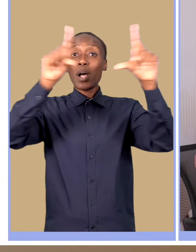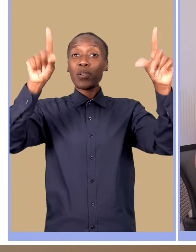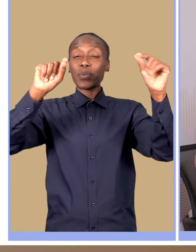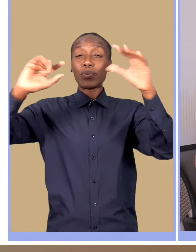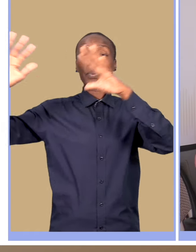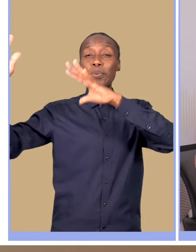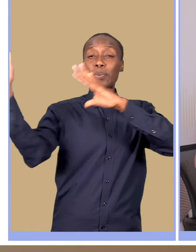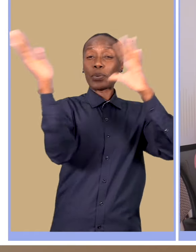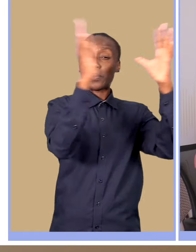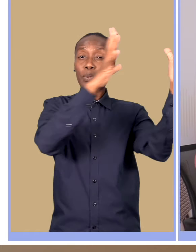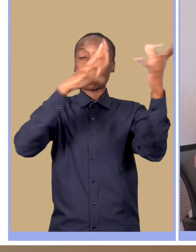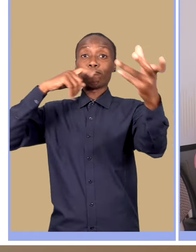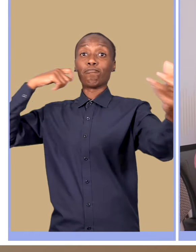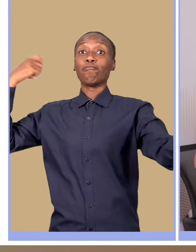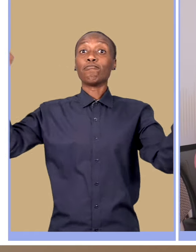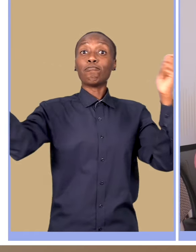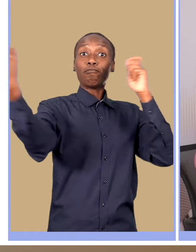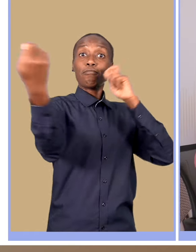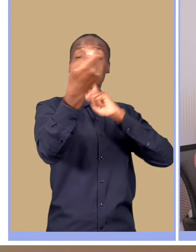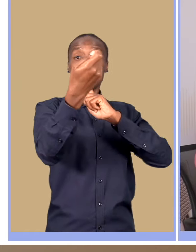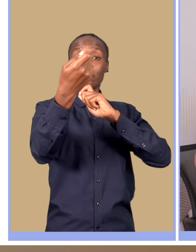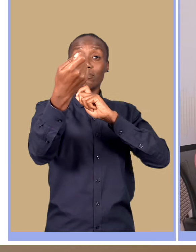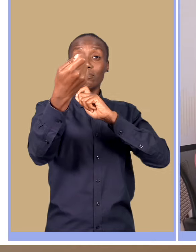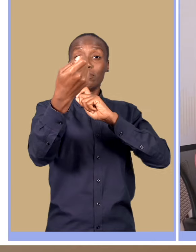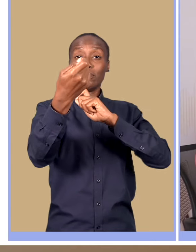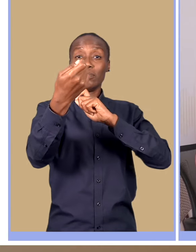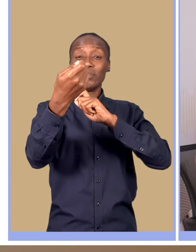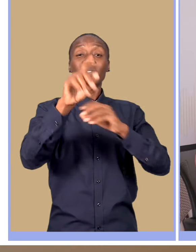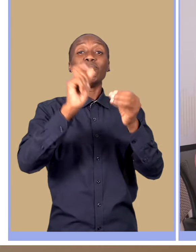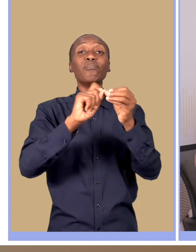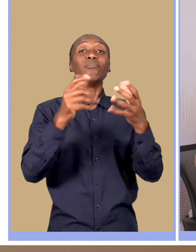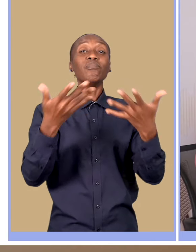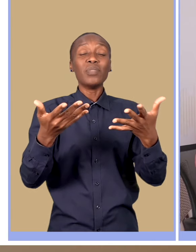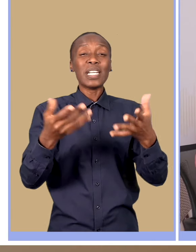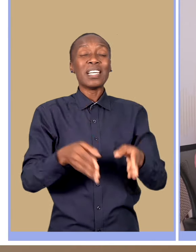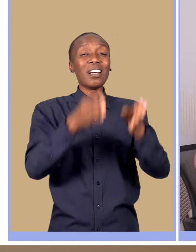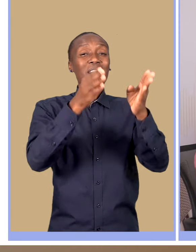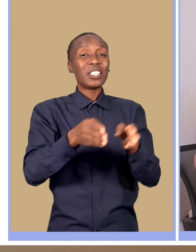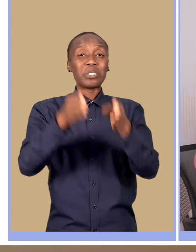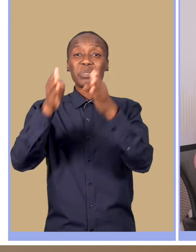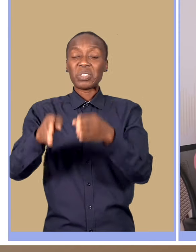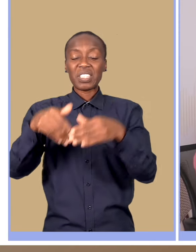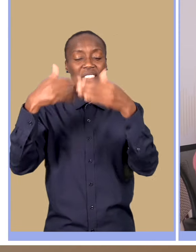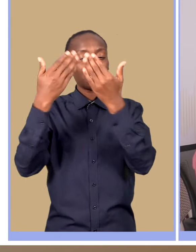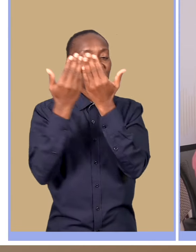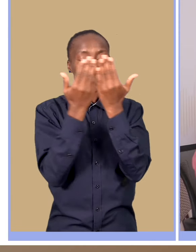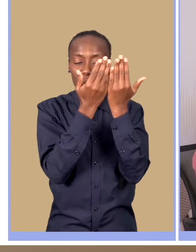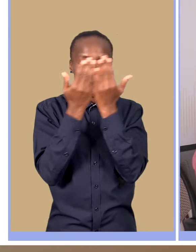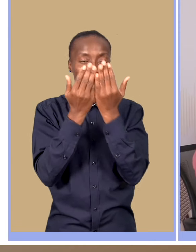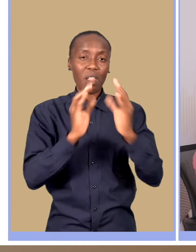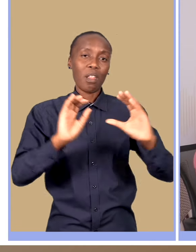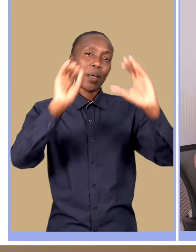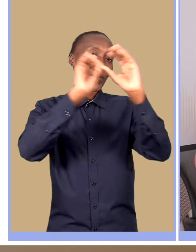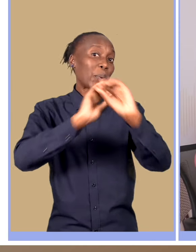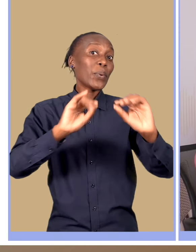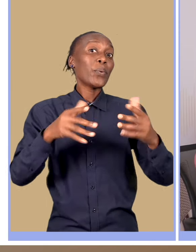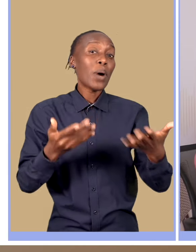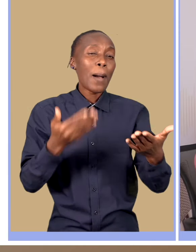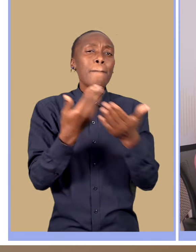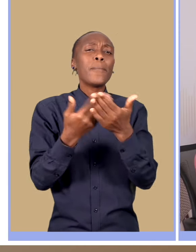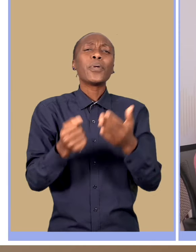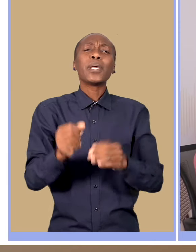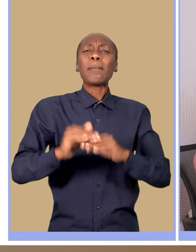das mudanças climáticas, sei que é no seio das populações não escolarizadas, eu estou a olhar aqui pessoas